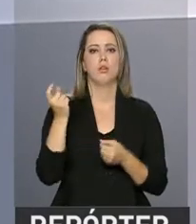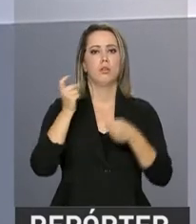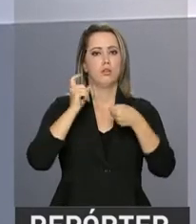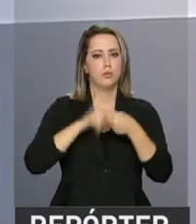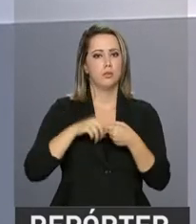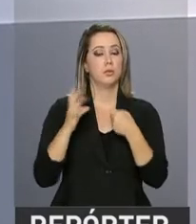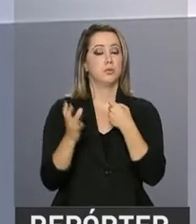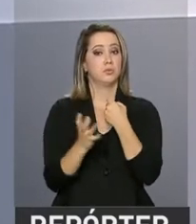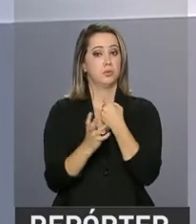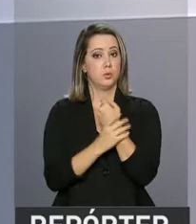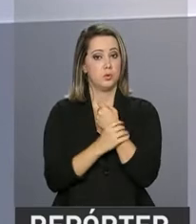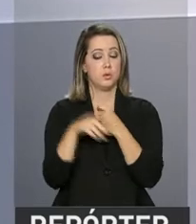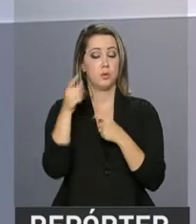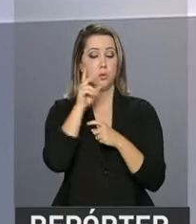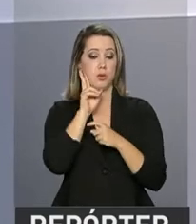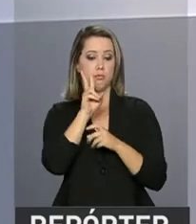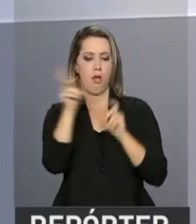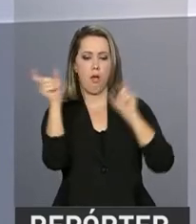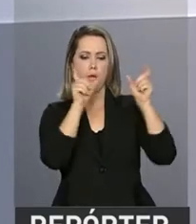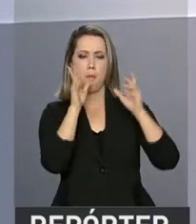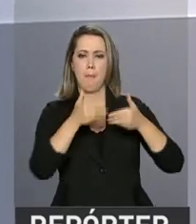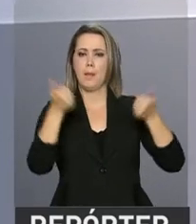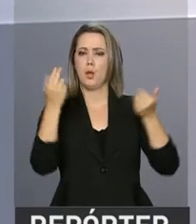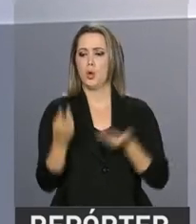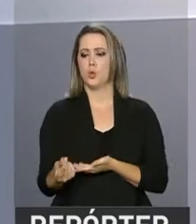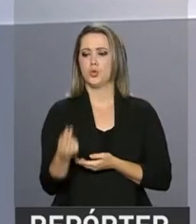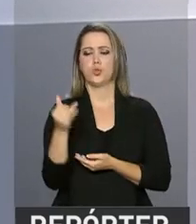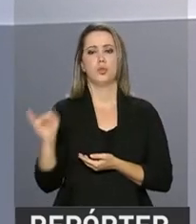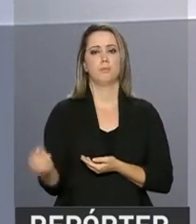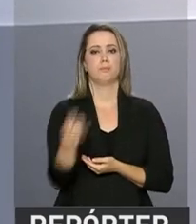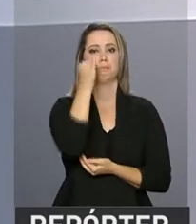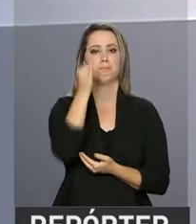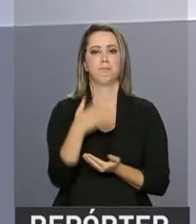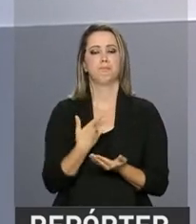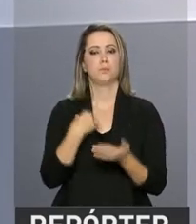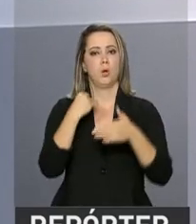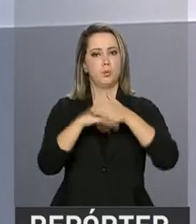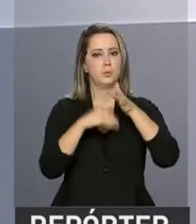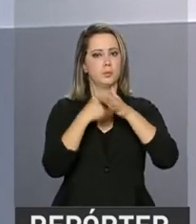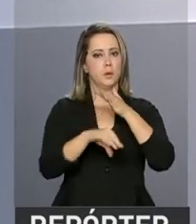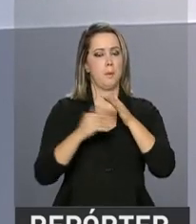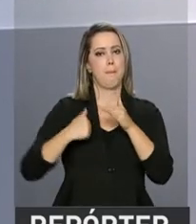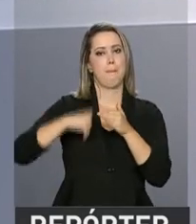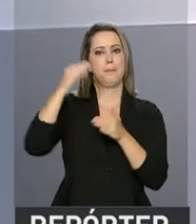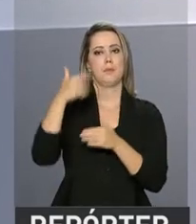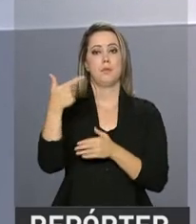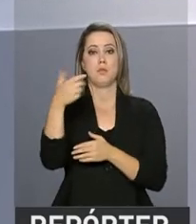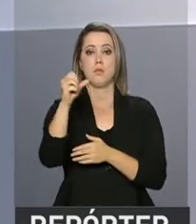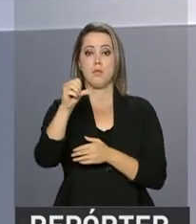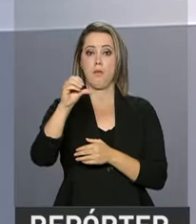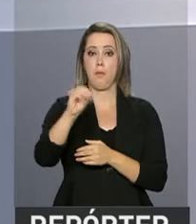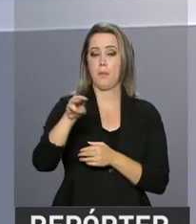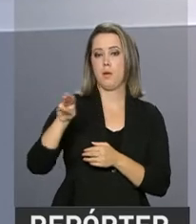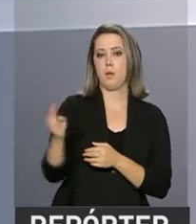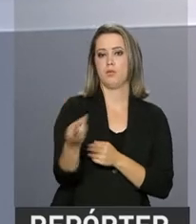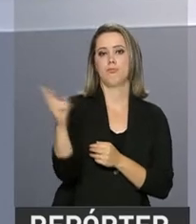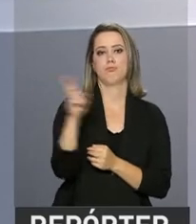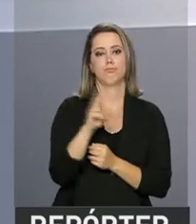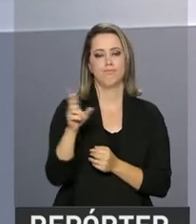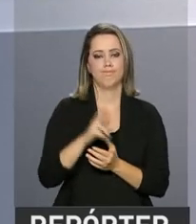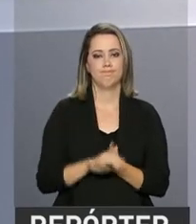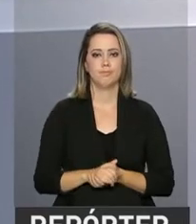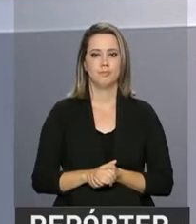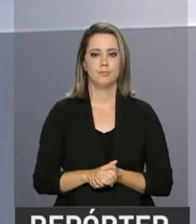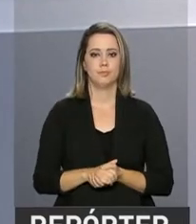mais atrativo para o brasileiro no mês os depósitos superaram os saques em mais de 290 milhões de